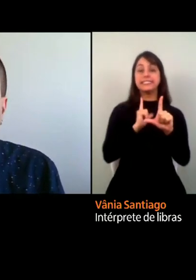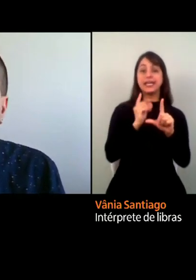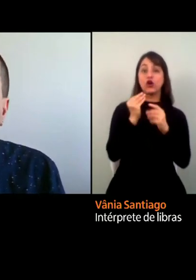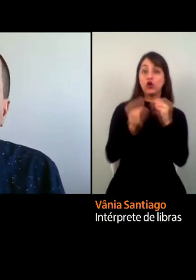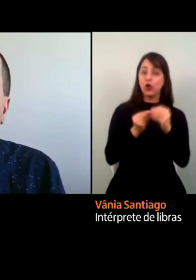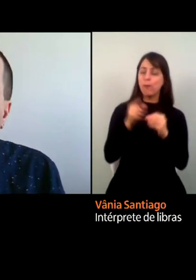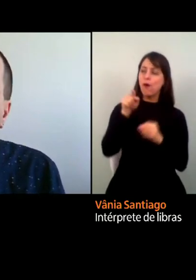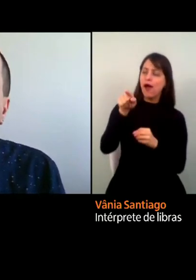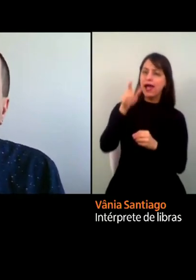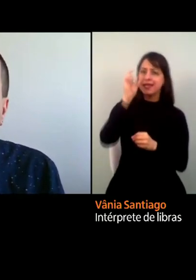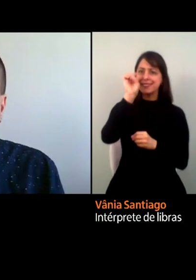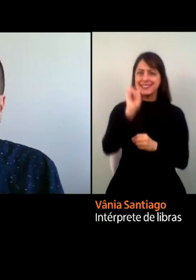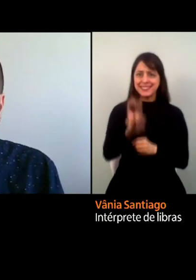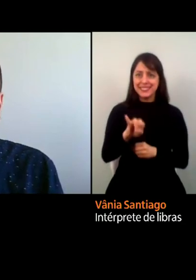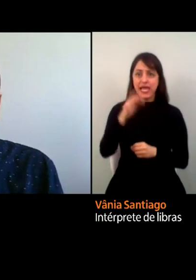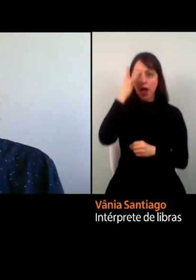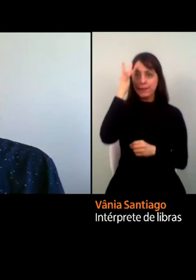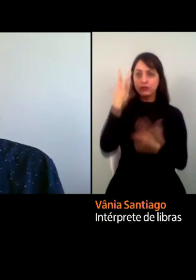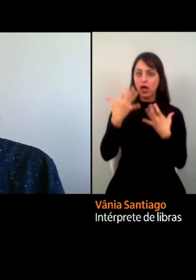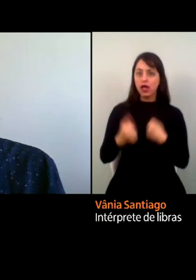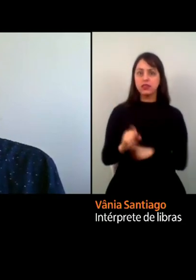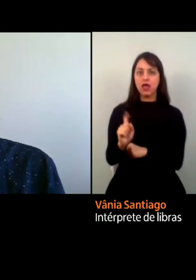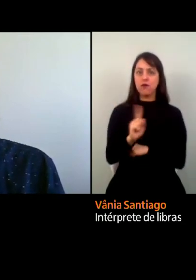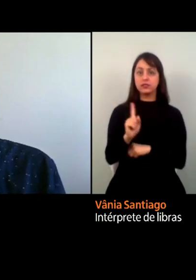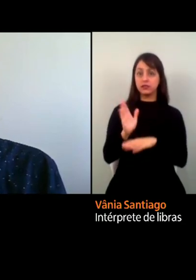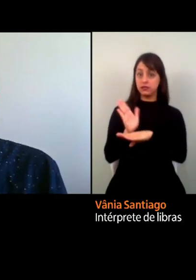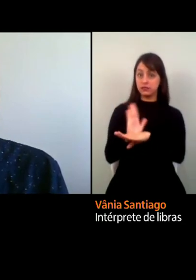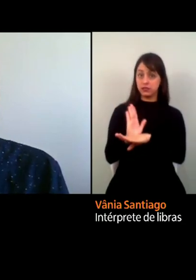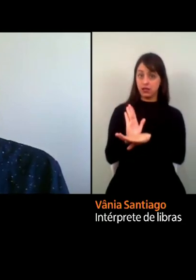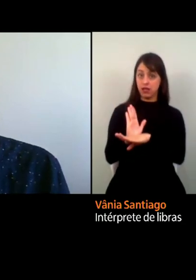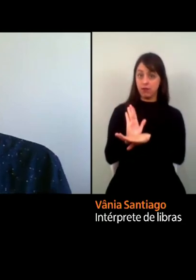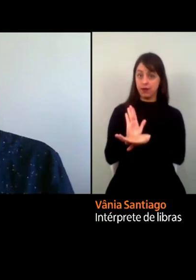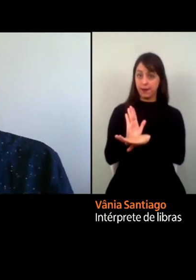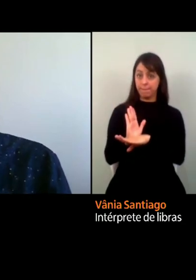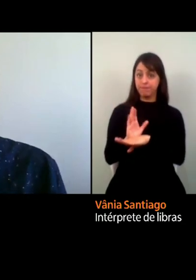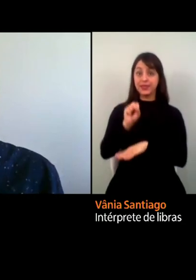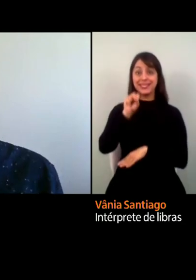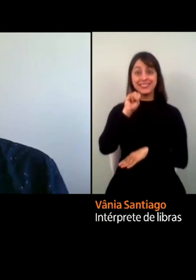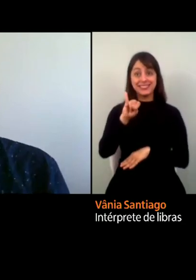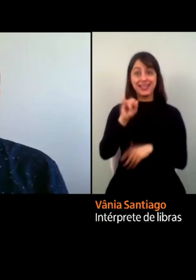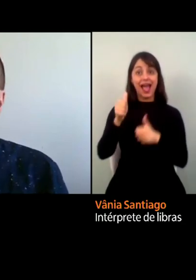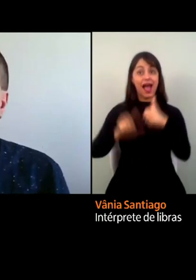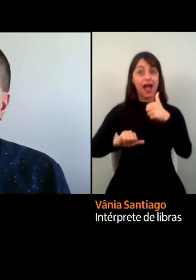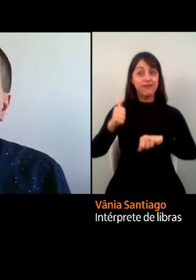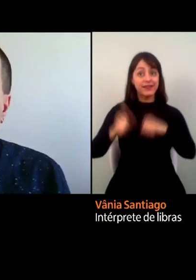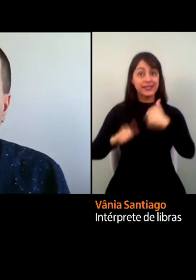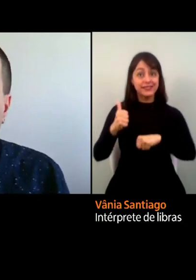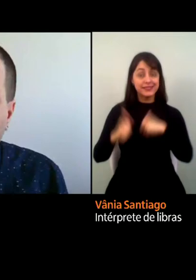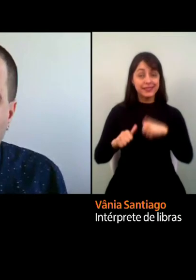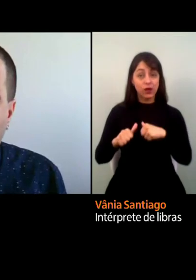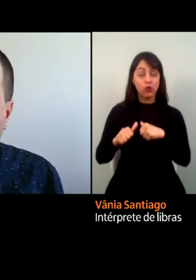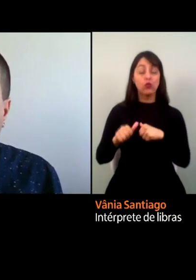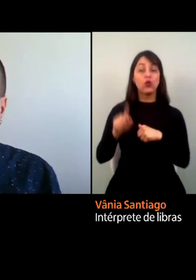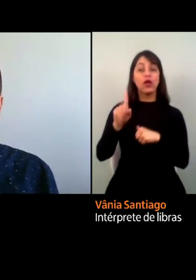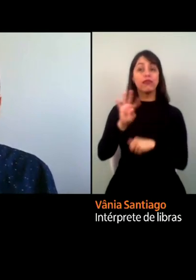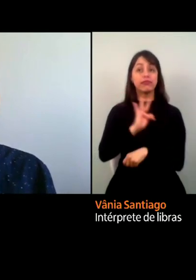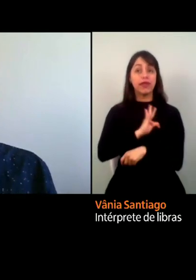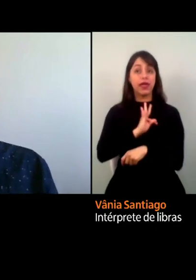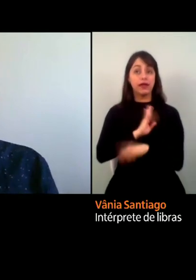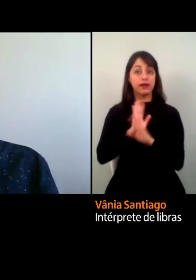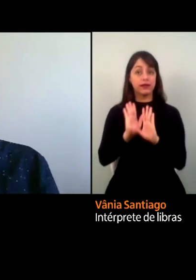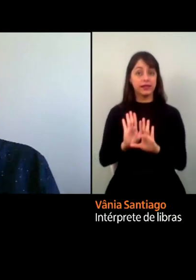achar aceitável uma contestação de que Cunha Salles fosse o autor daquelas imagens